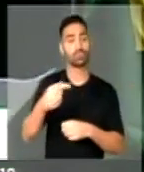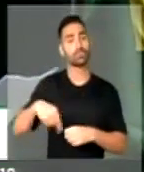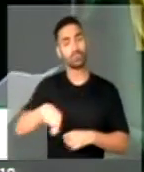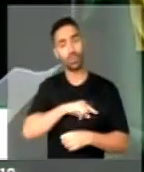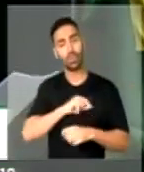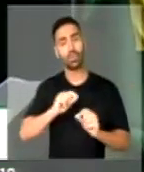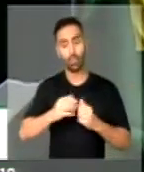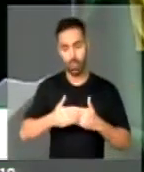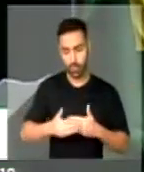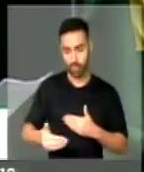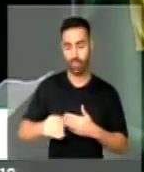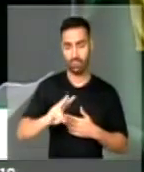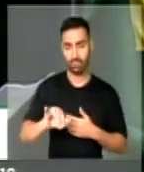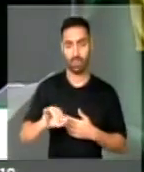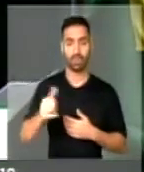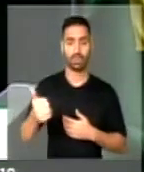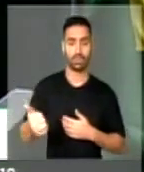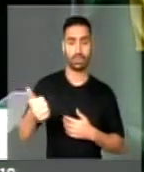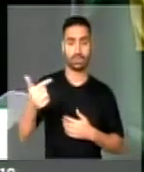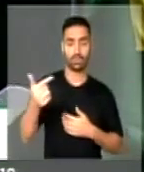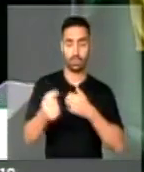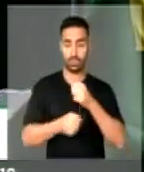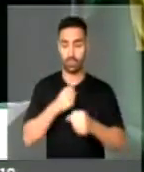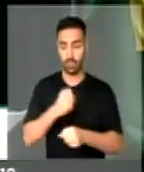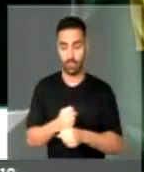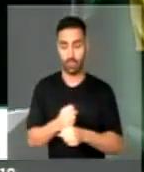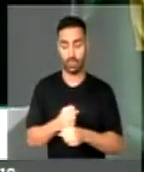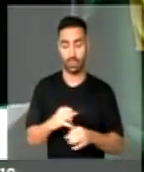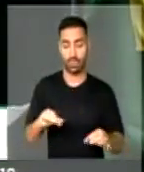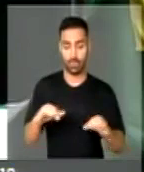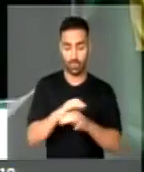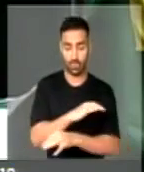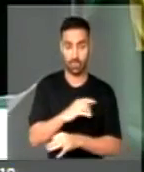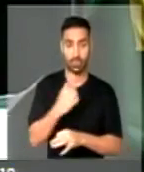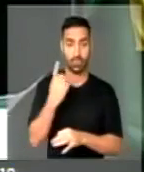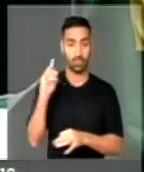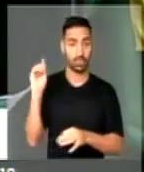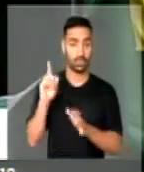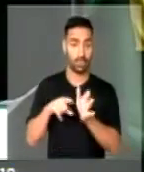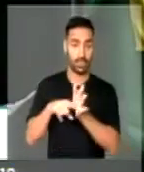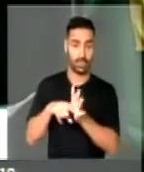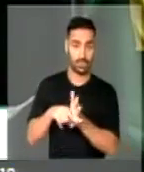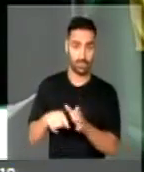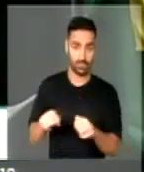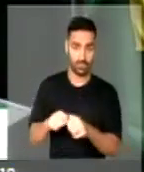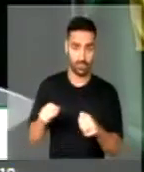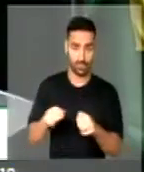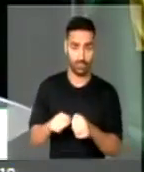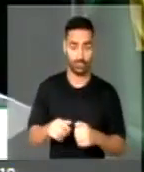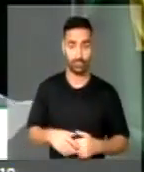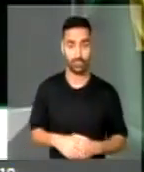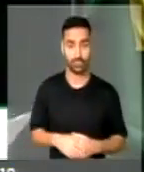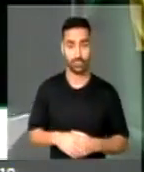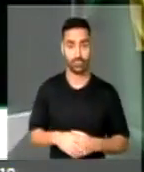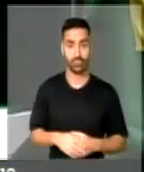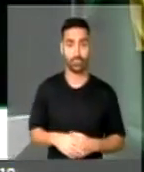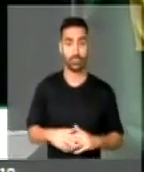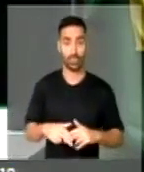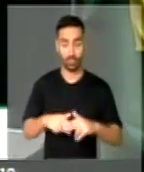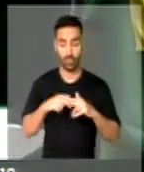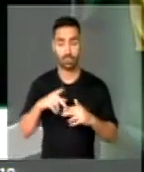o 12º ano da conclusão dessa última pesquisa. E diante disto, crescem